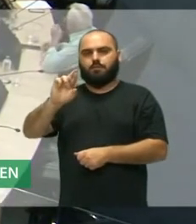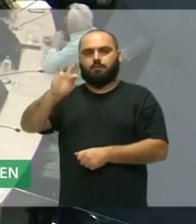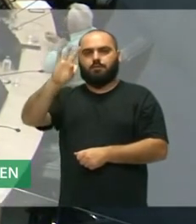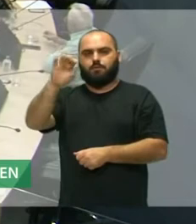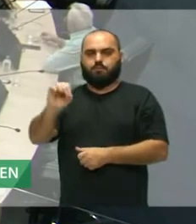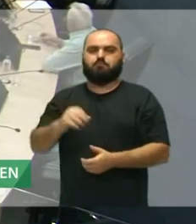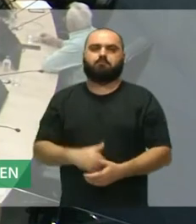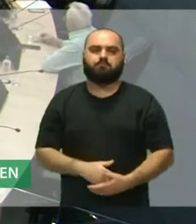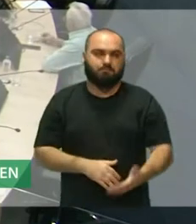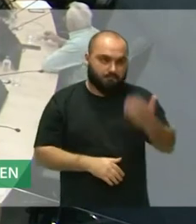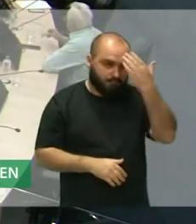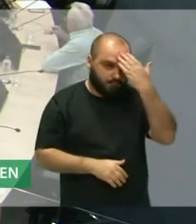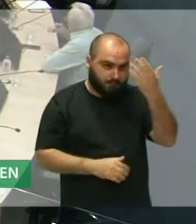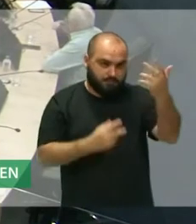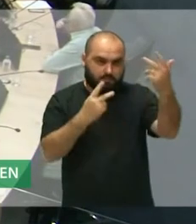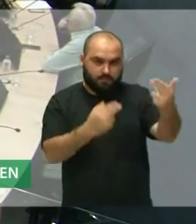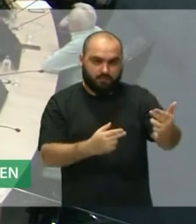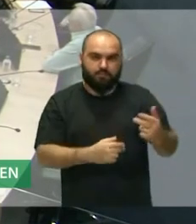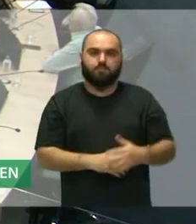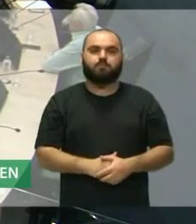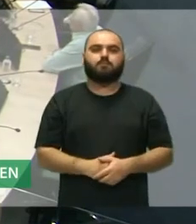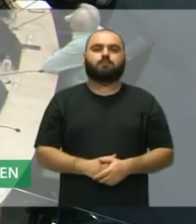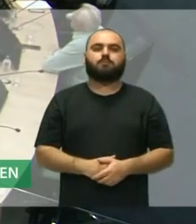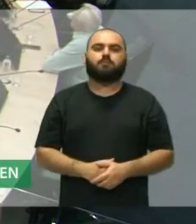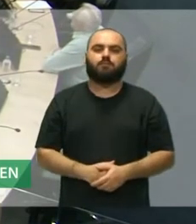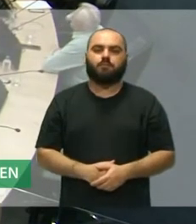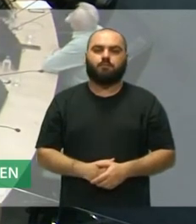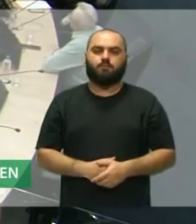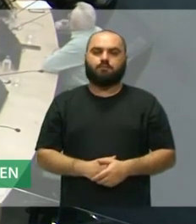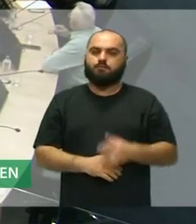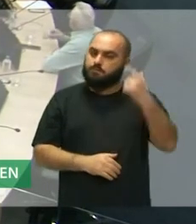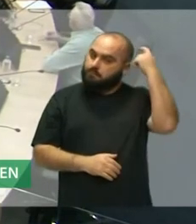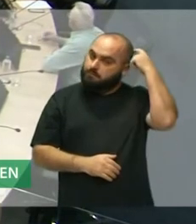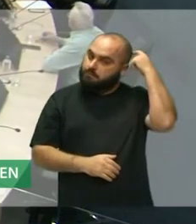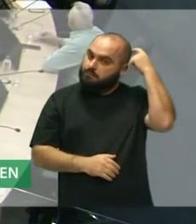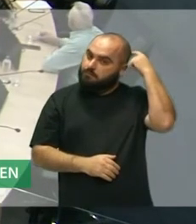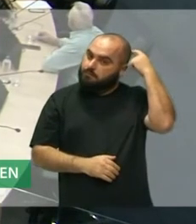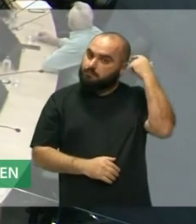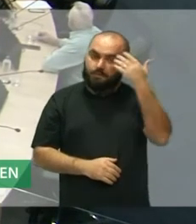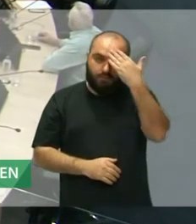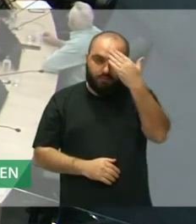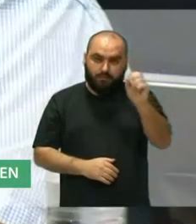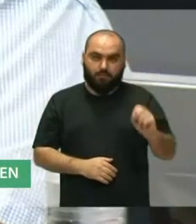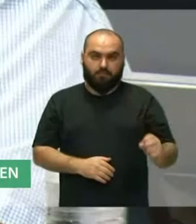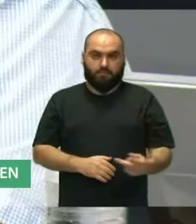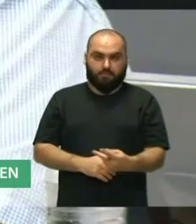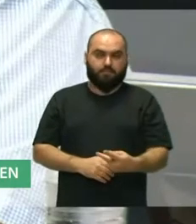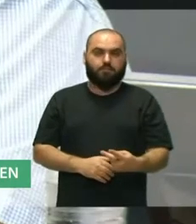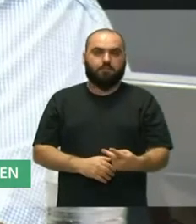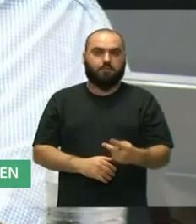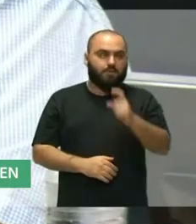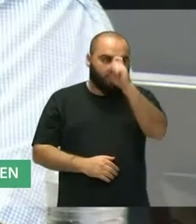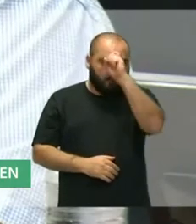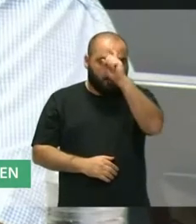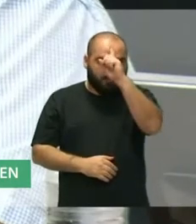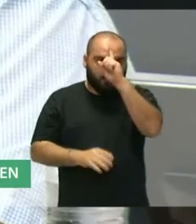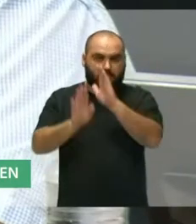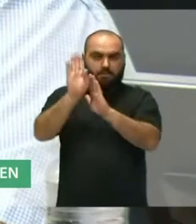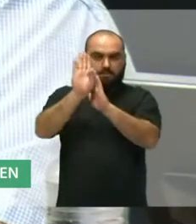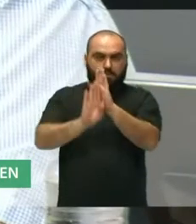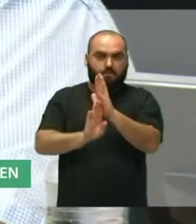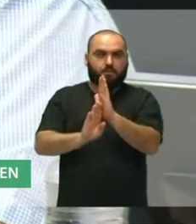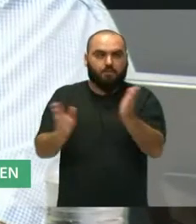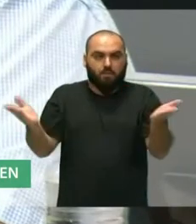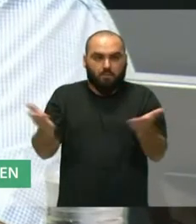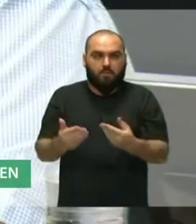Muito obrigado da mesma forma. Né? Agradeço a oportunidade do hospital